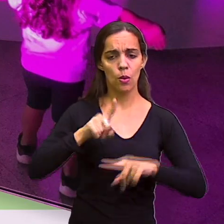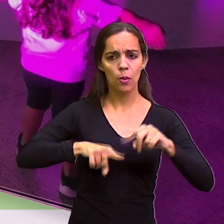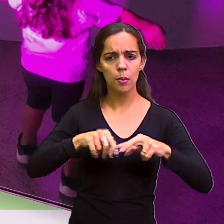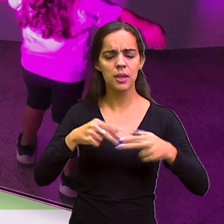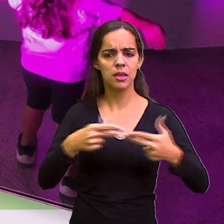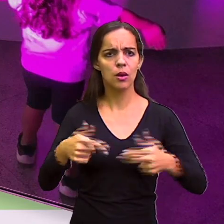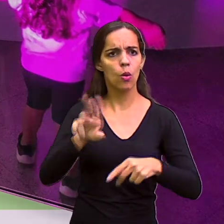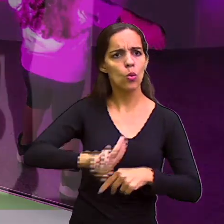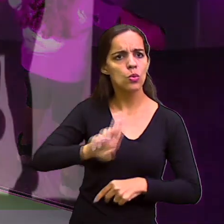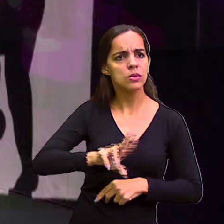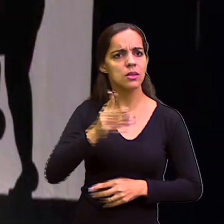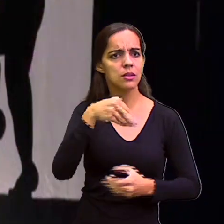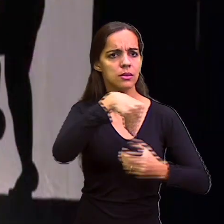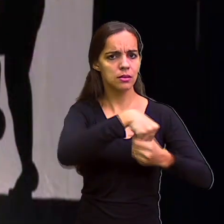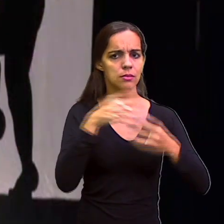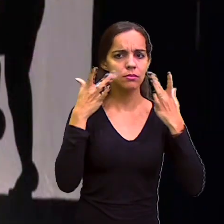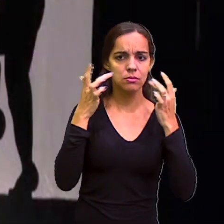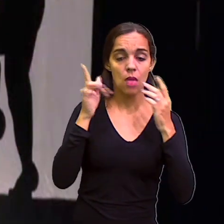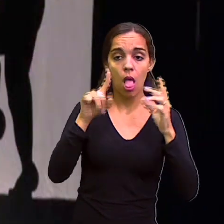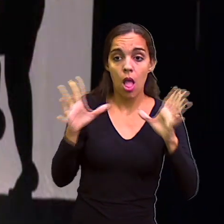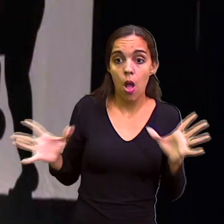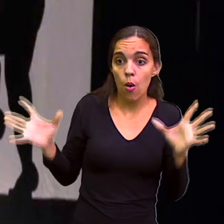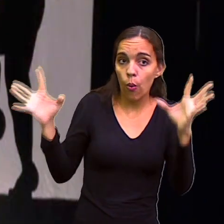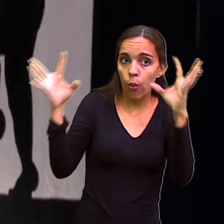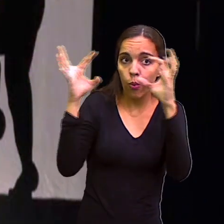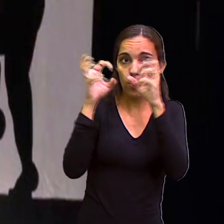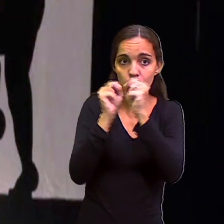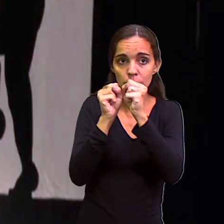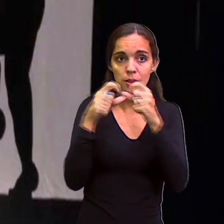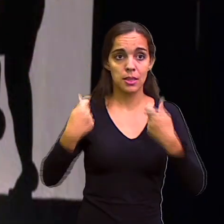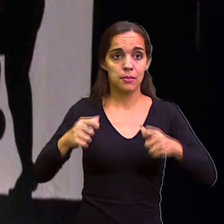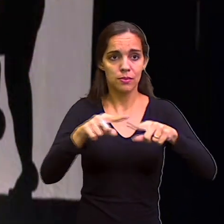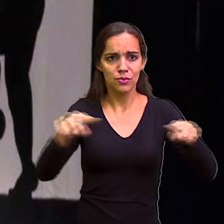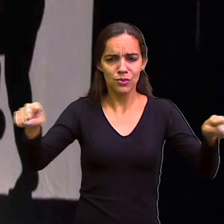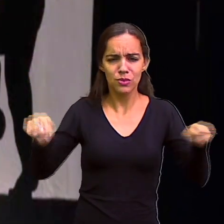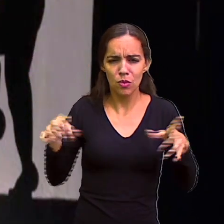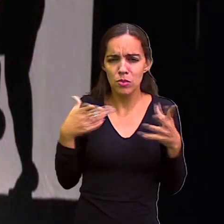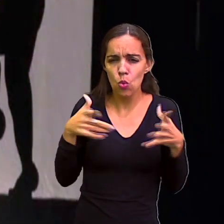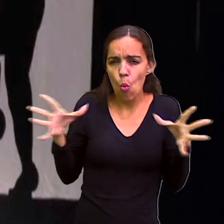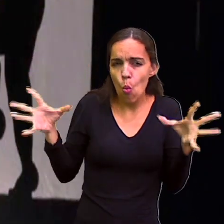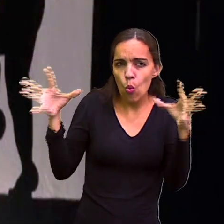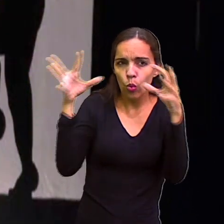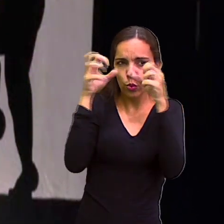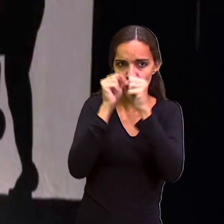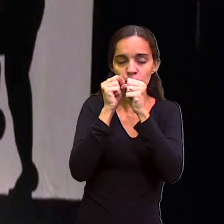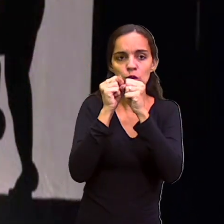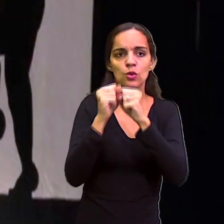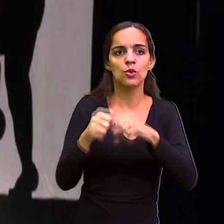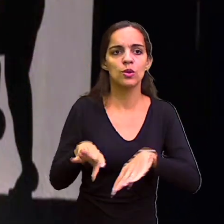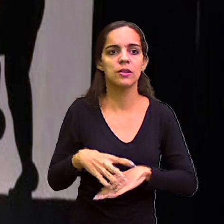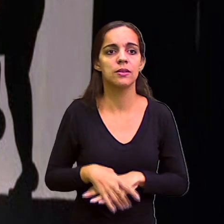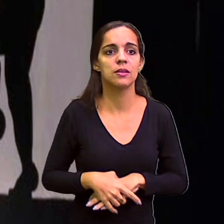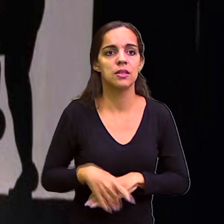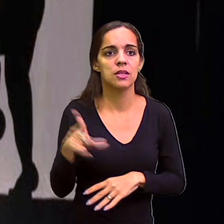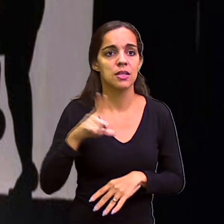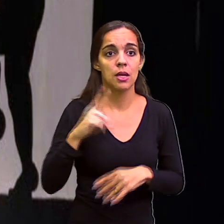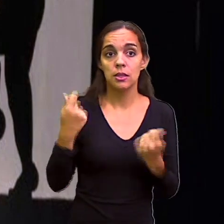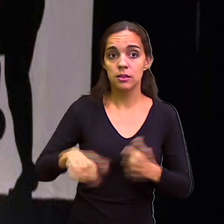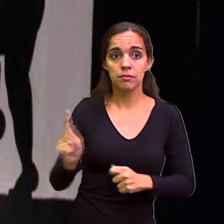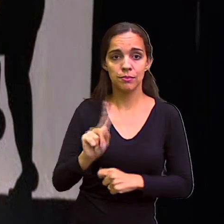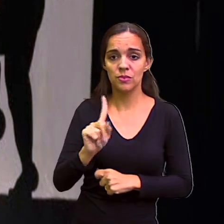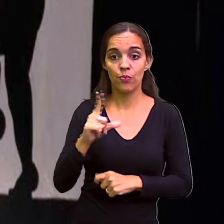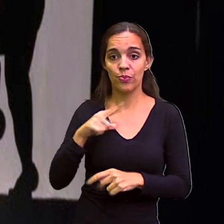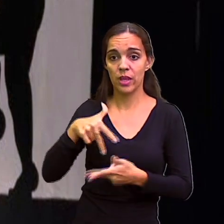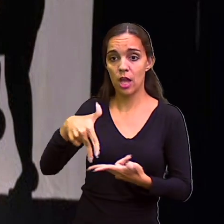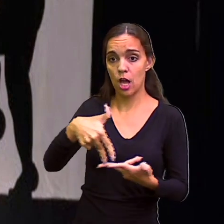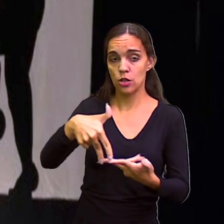teatro de sombra é a escuridão. Ele tem que ter um espaço bem escuro, né? Sem ela, não temos a